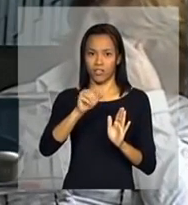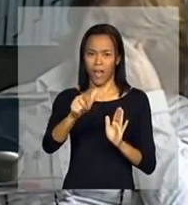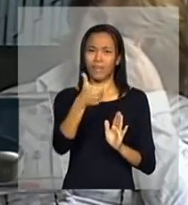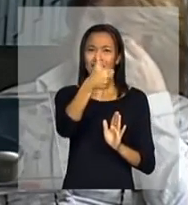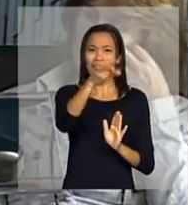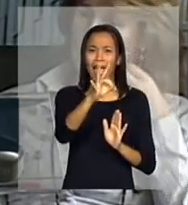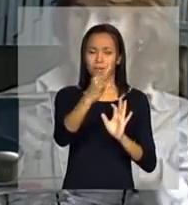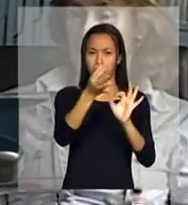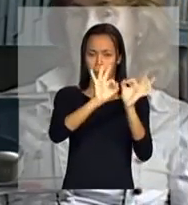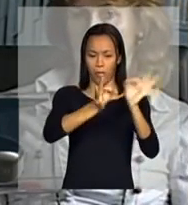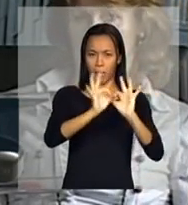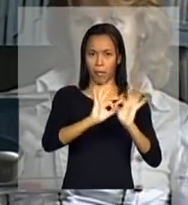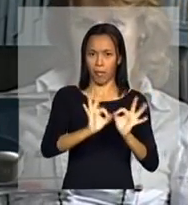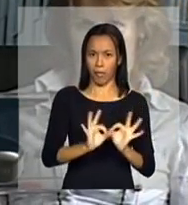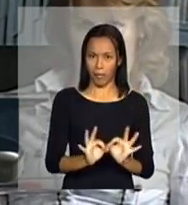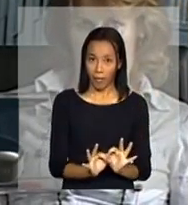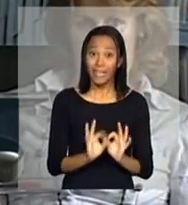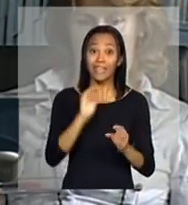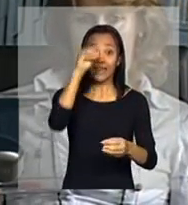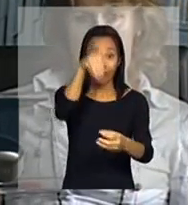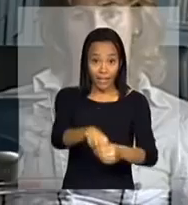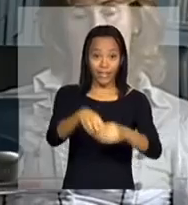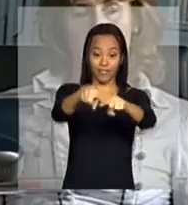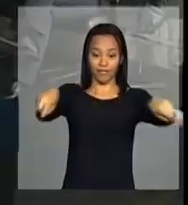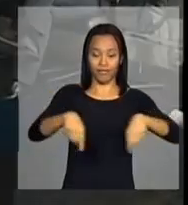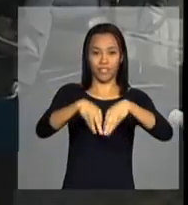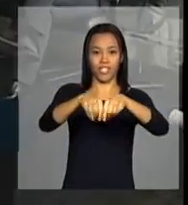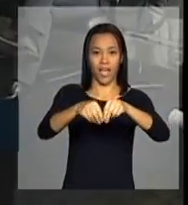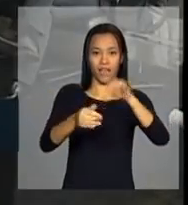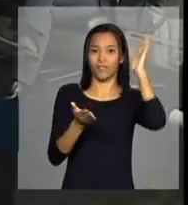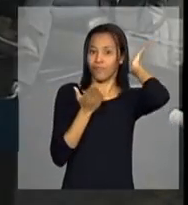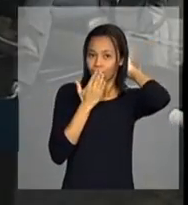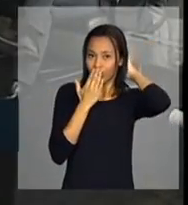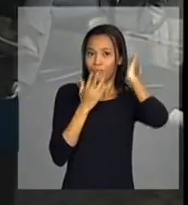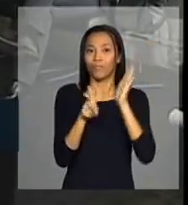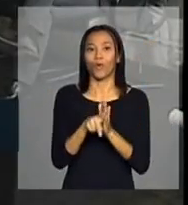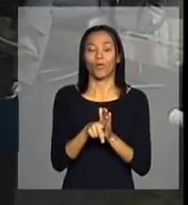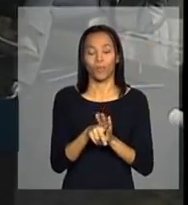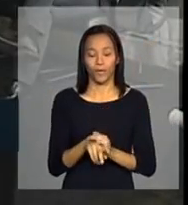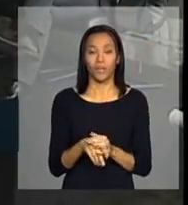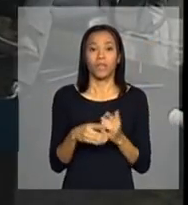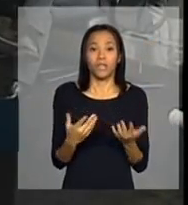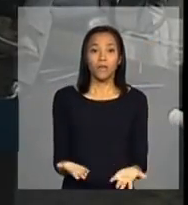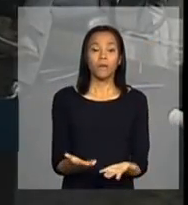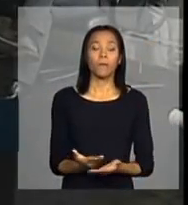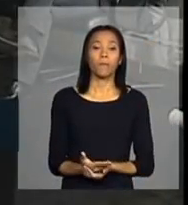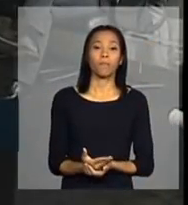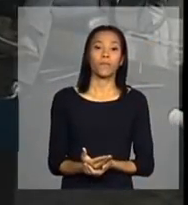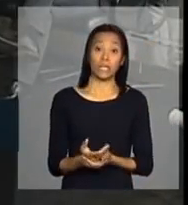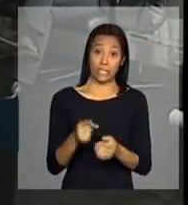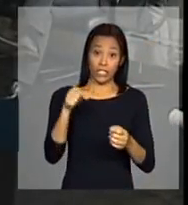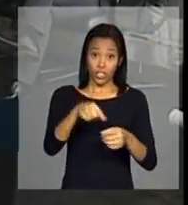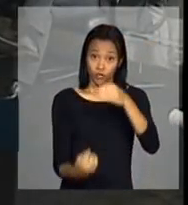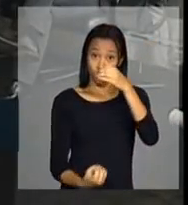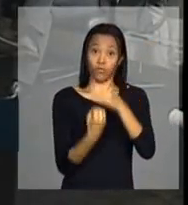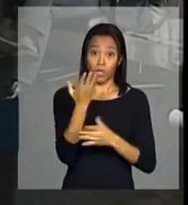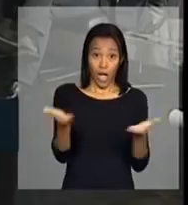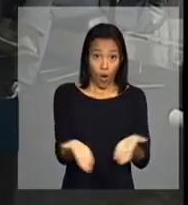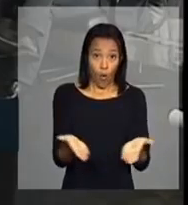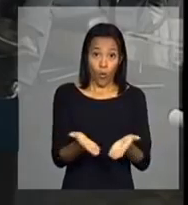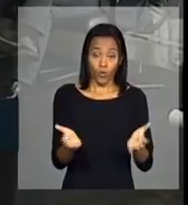de gestão ambiental em territórios indígenas. Ok? Então, além de instituir o comitê,